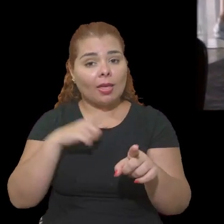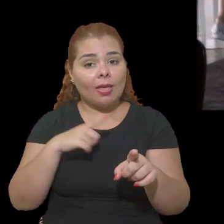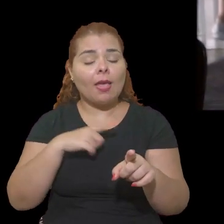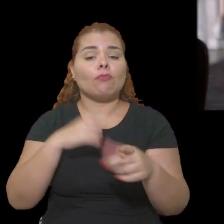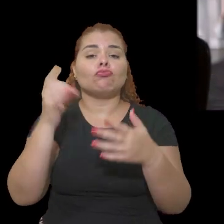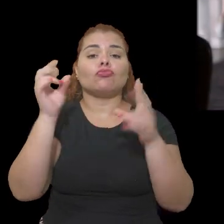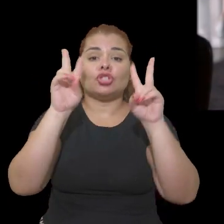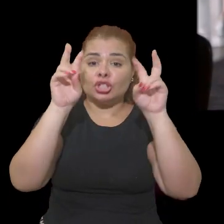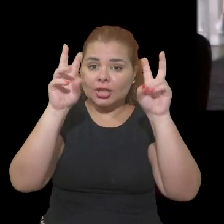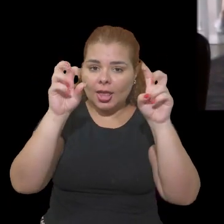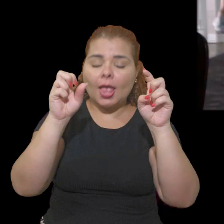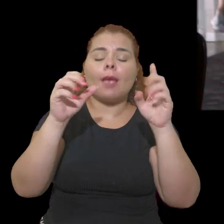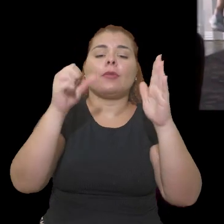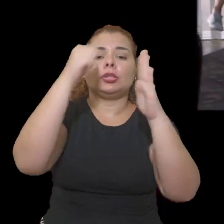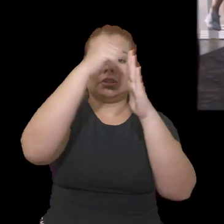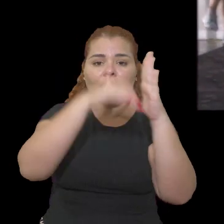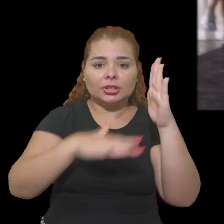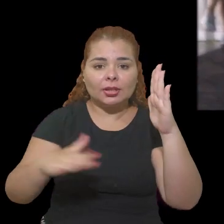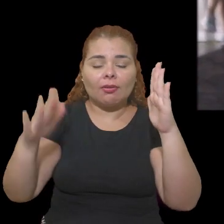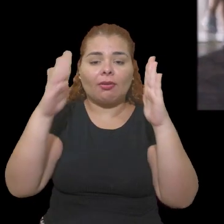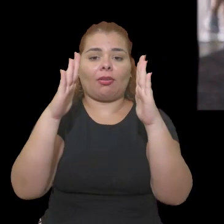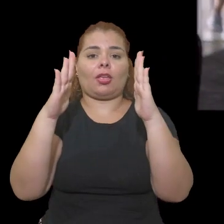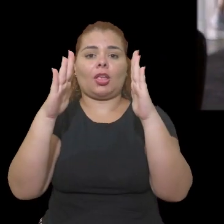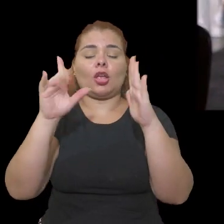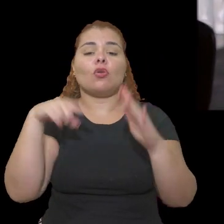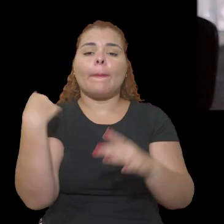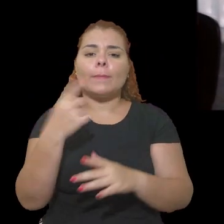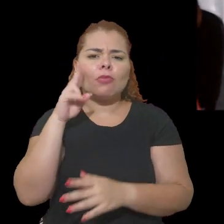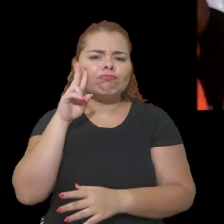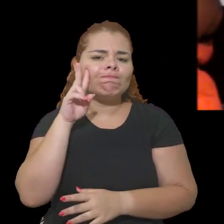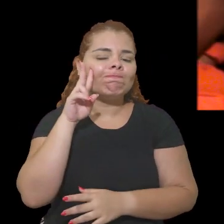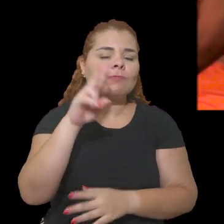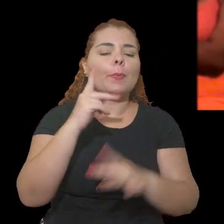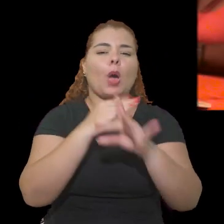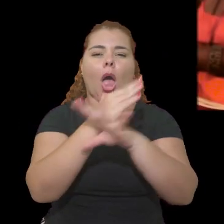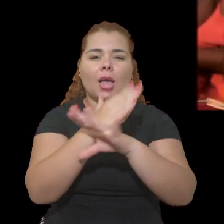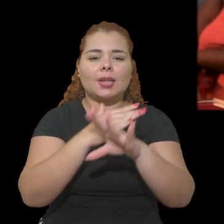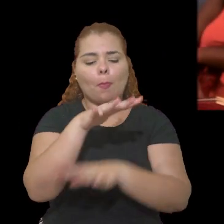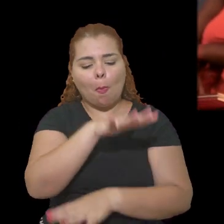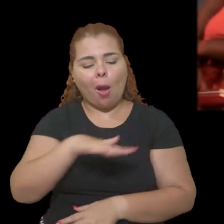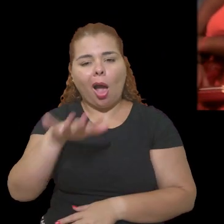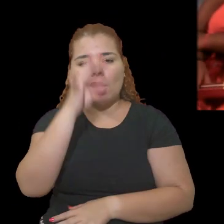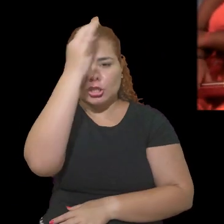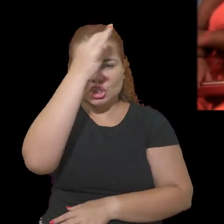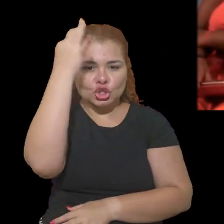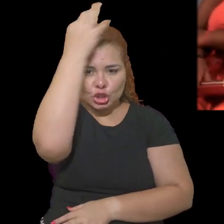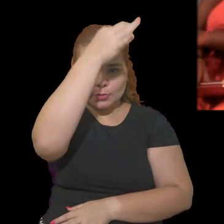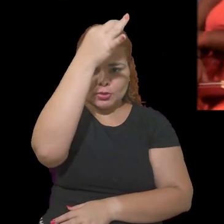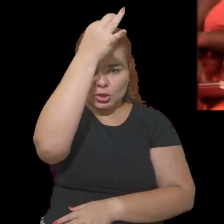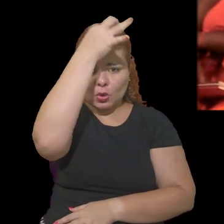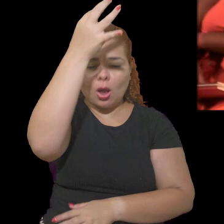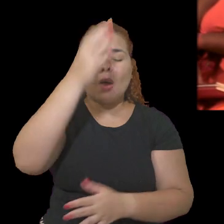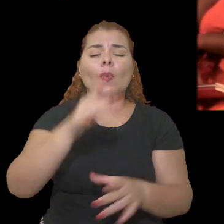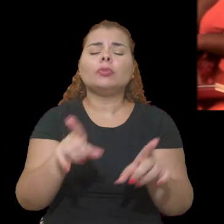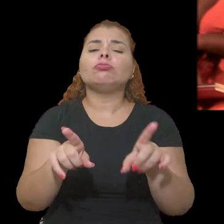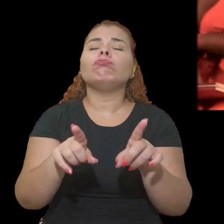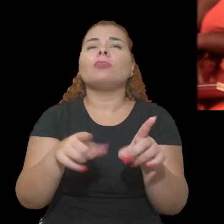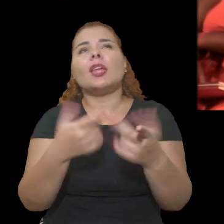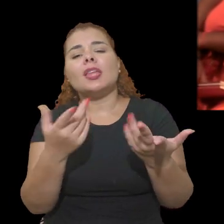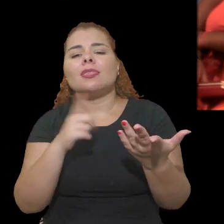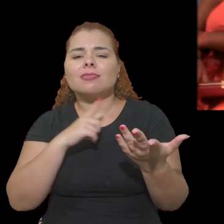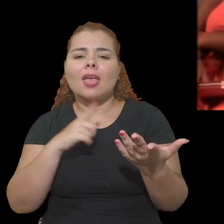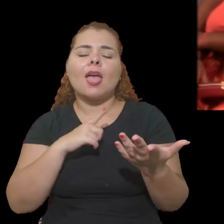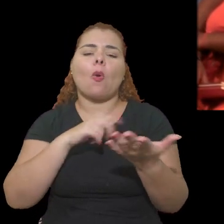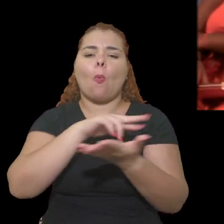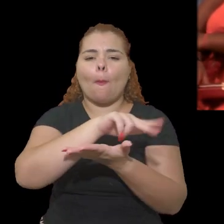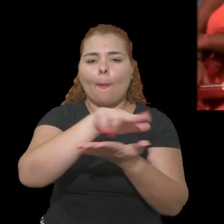como eu coloquei. Eu procuro ver muito a cidade como esse lugar espiritual, assim, e como algumas coisas